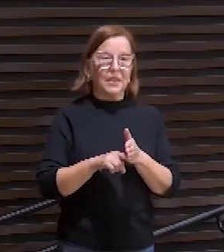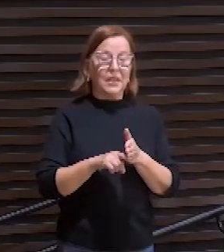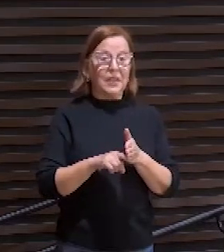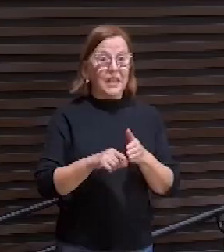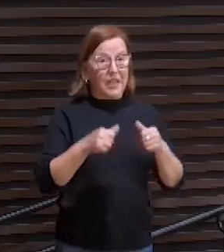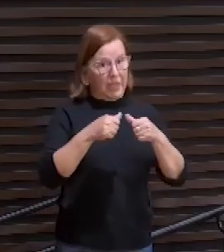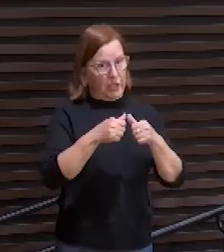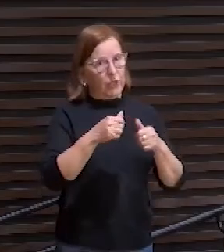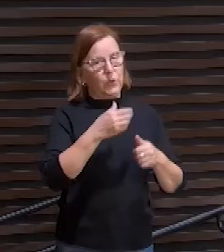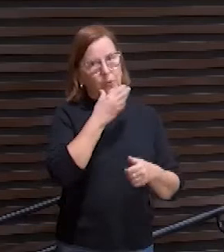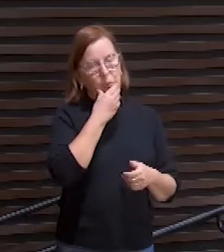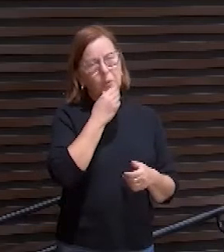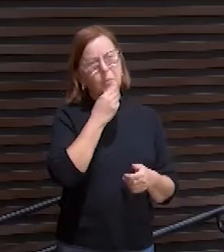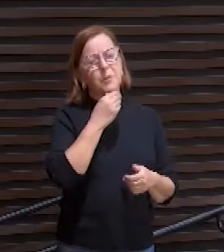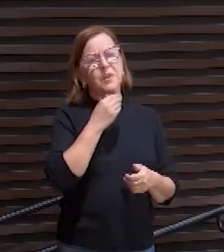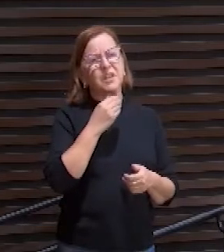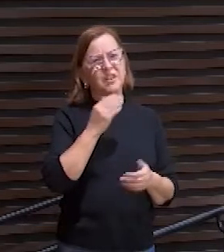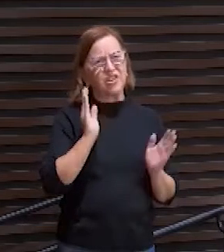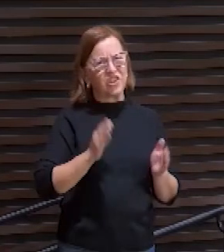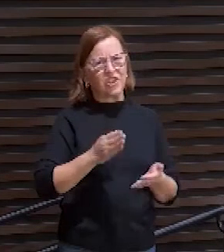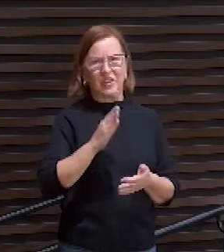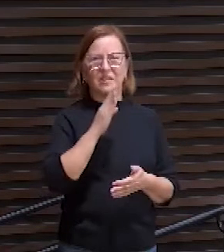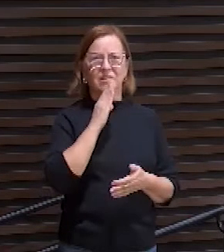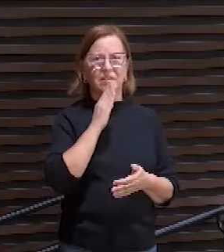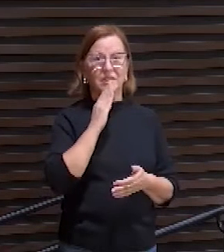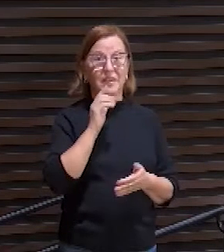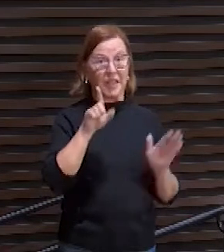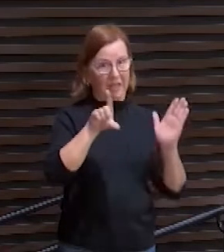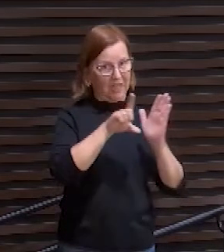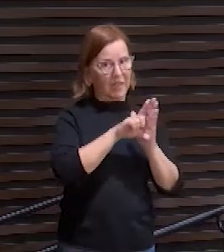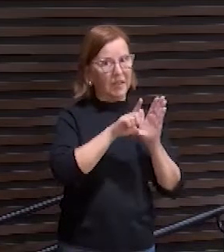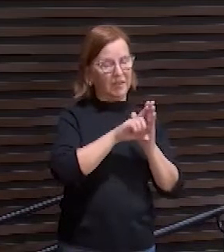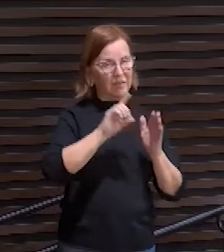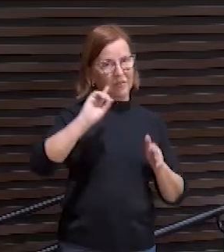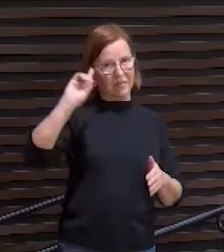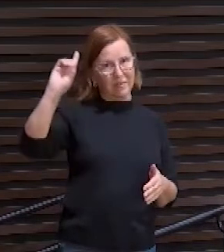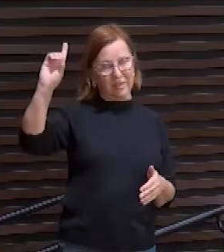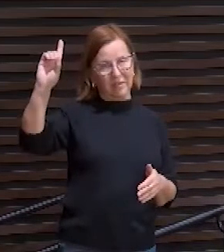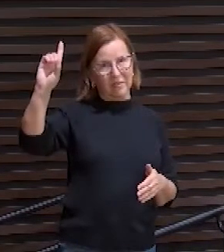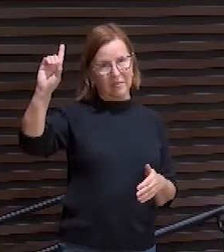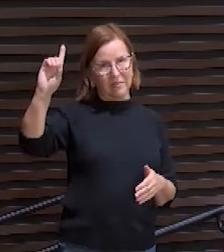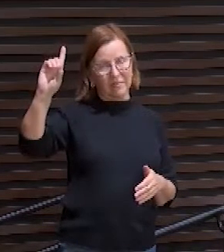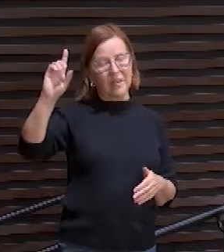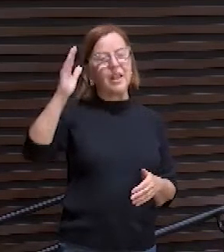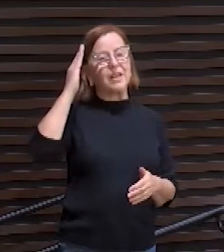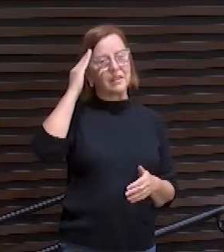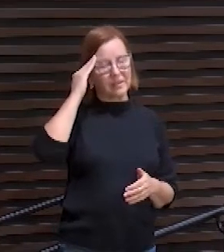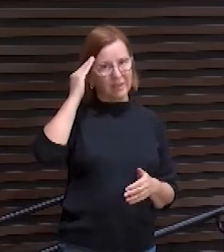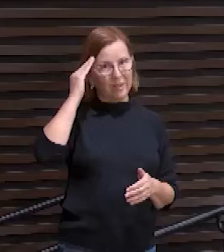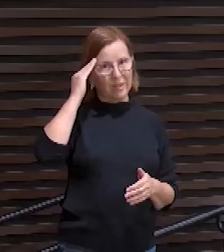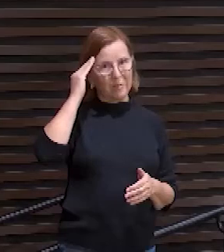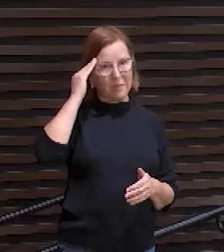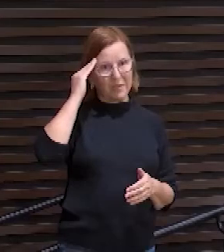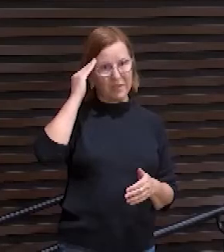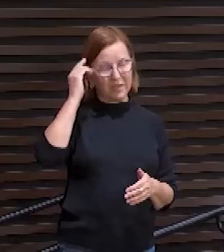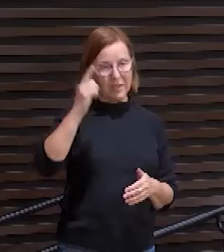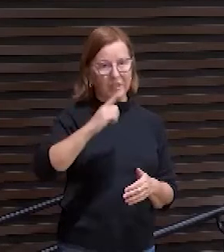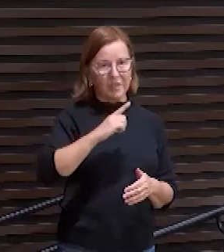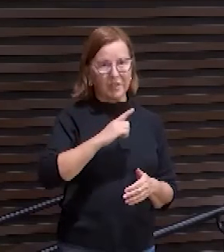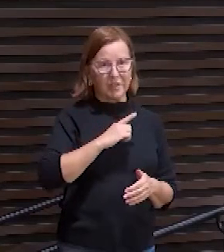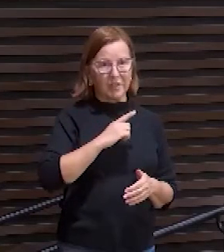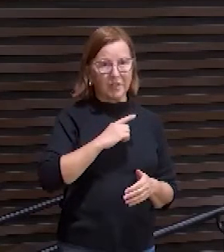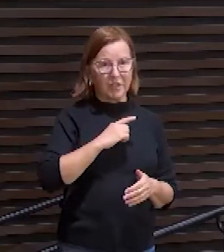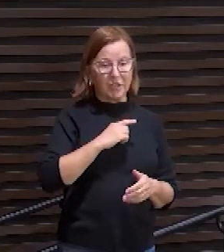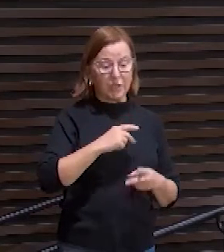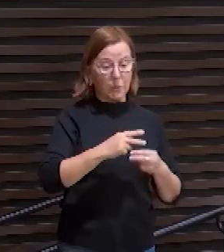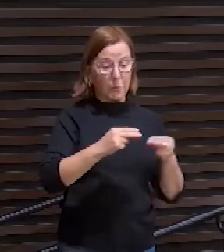Deus, e no versículo 20 nós confirmamos isso, ele sabia que havia algo que